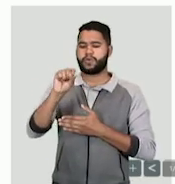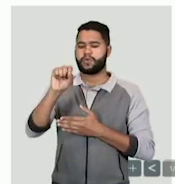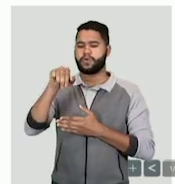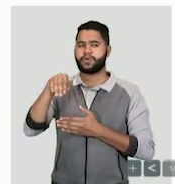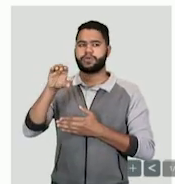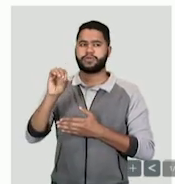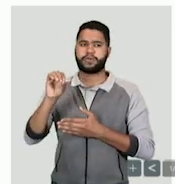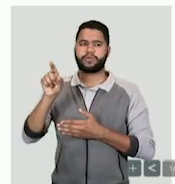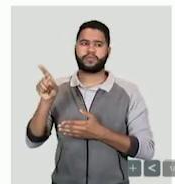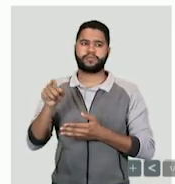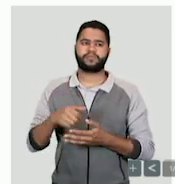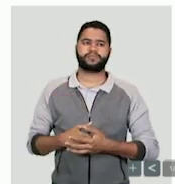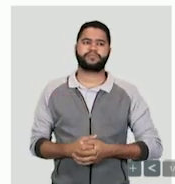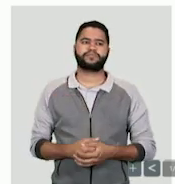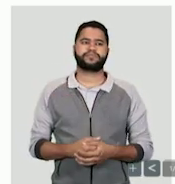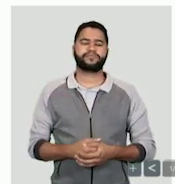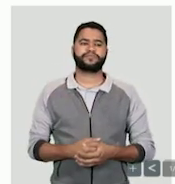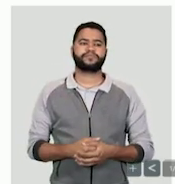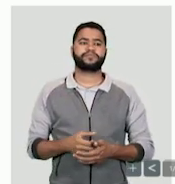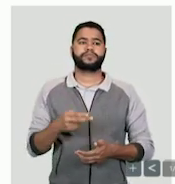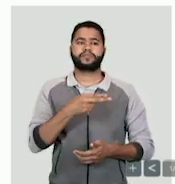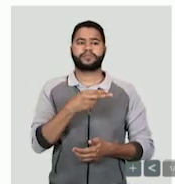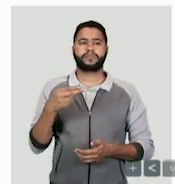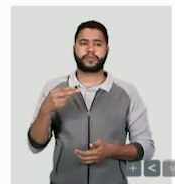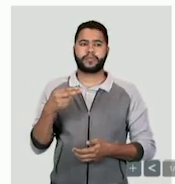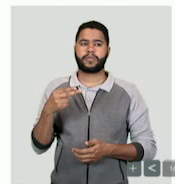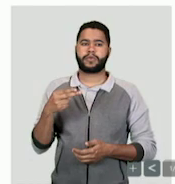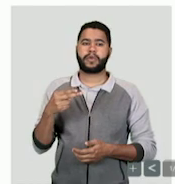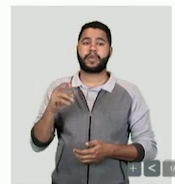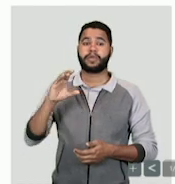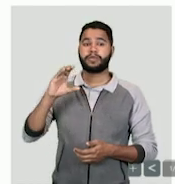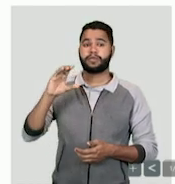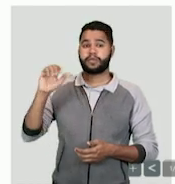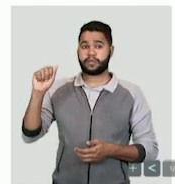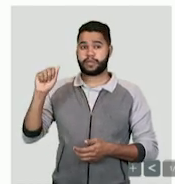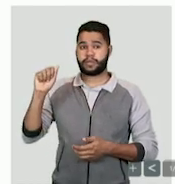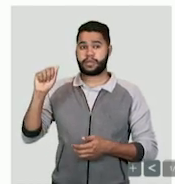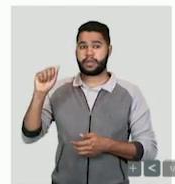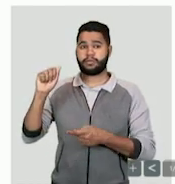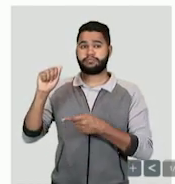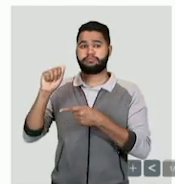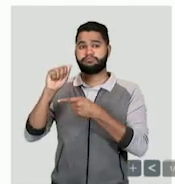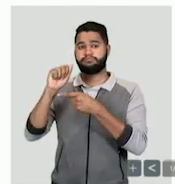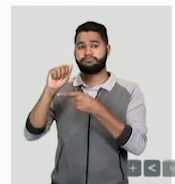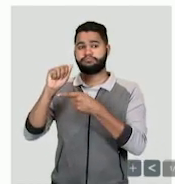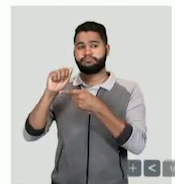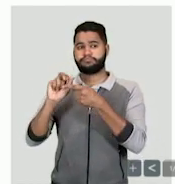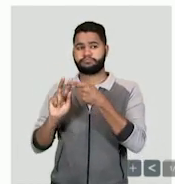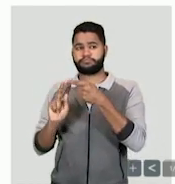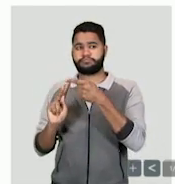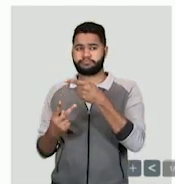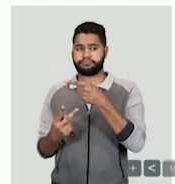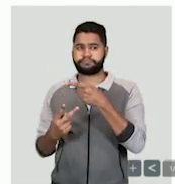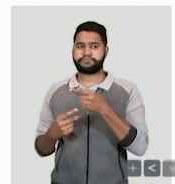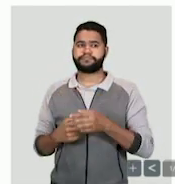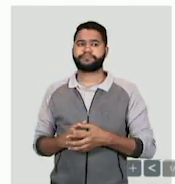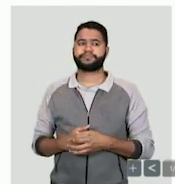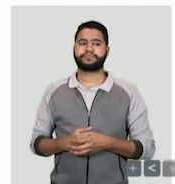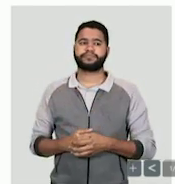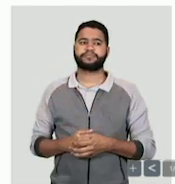Cosseno de B é igual a cateto adjacente sobre hipotenusa. Daí eu tenho que cosseno de